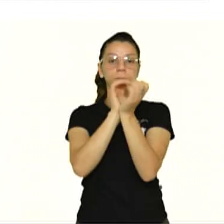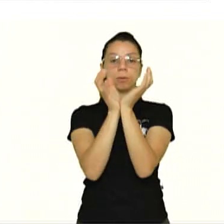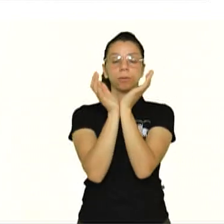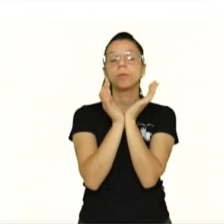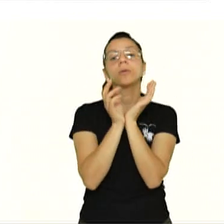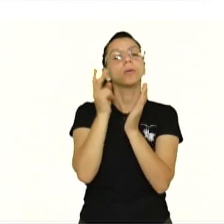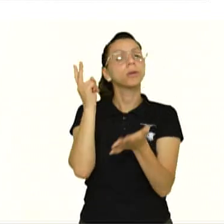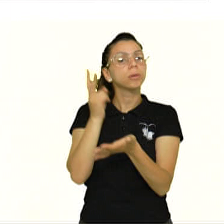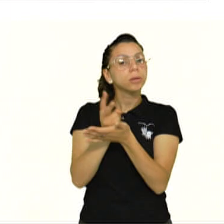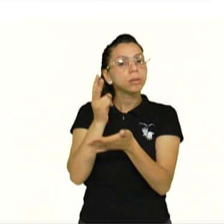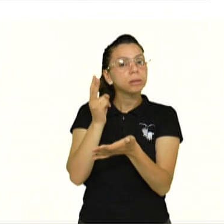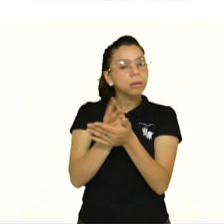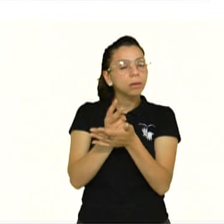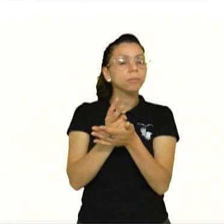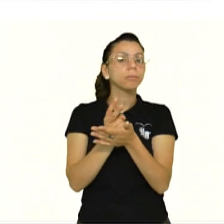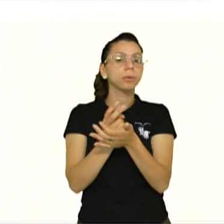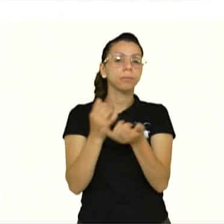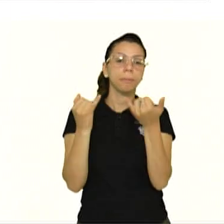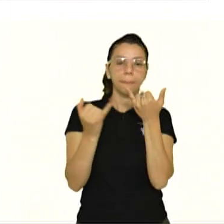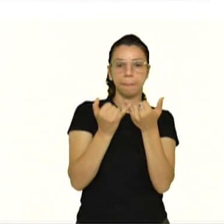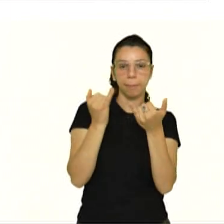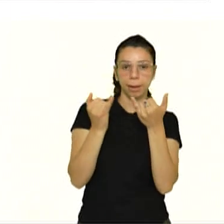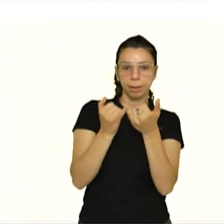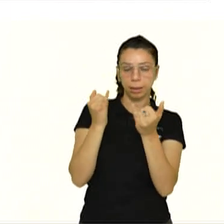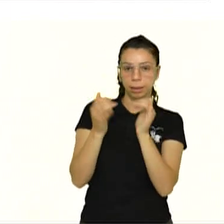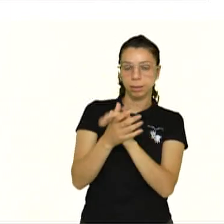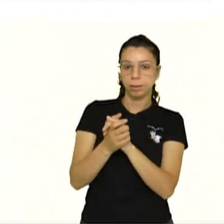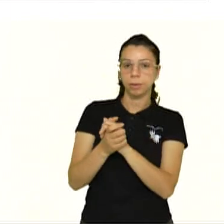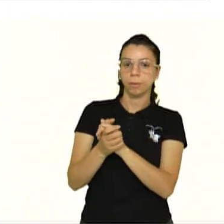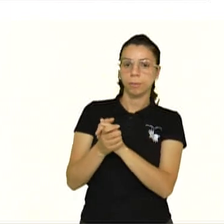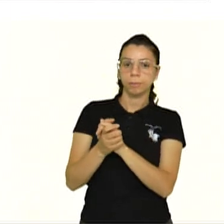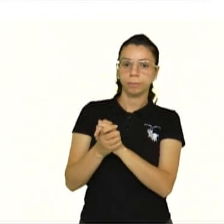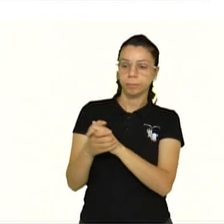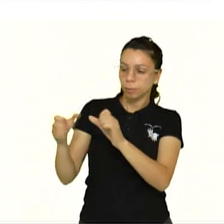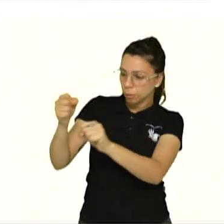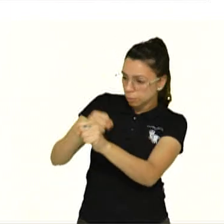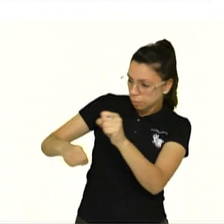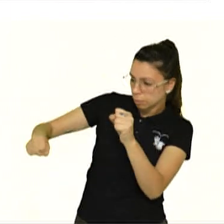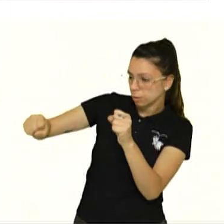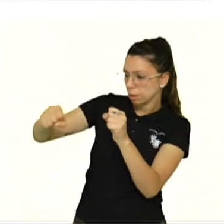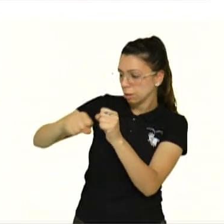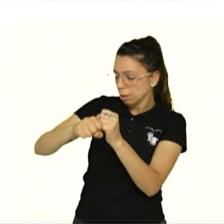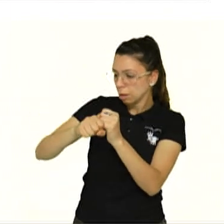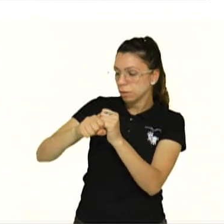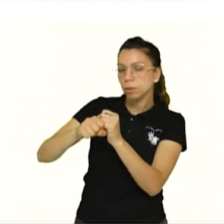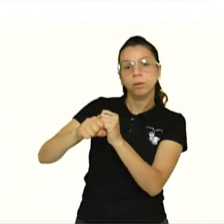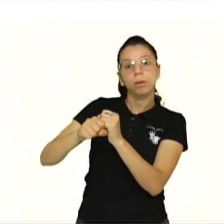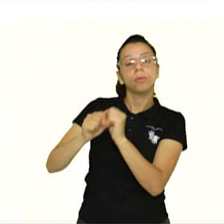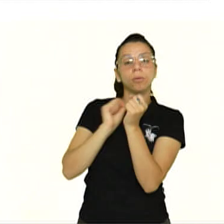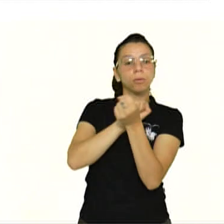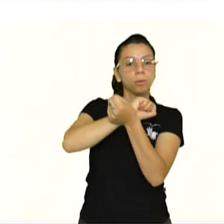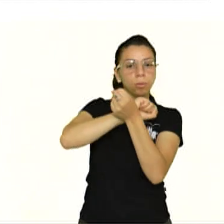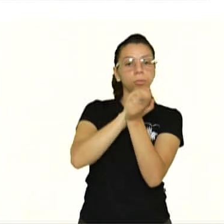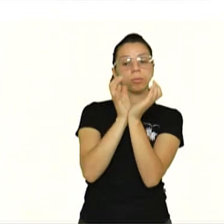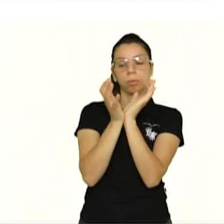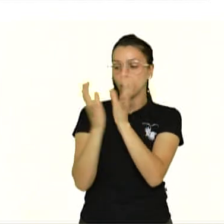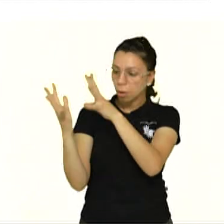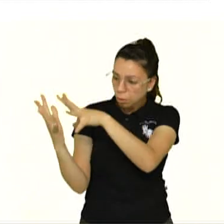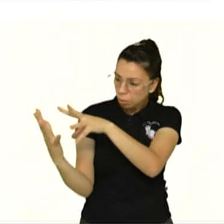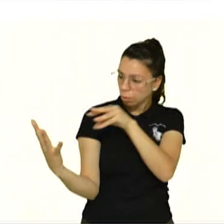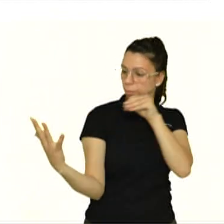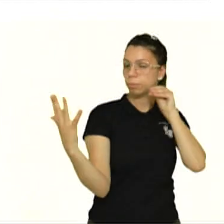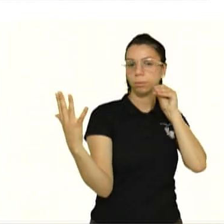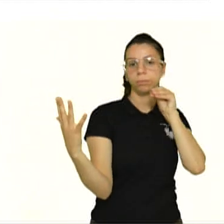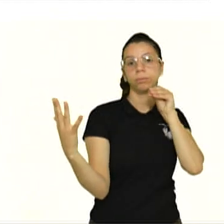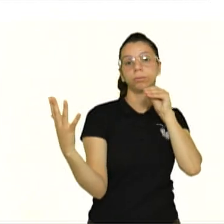parecem protótipos da humanidade, modelos da humanidade, né? Então, é muito comum você